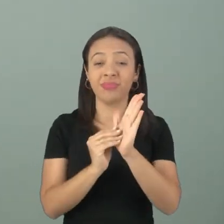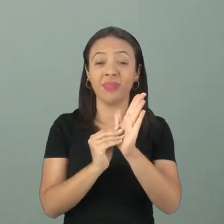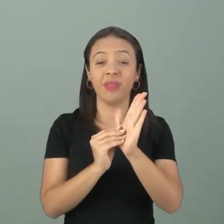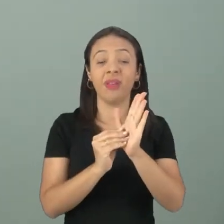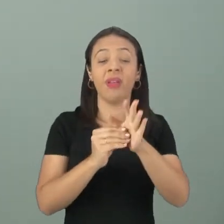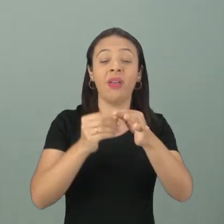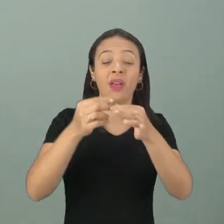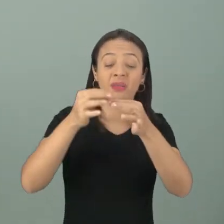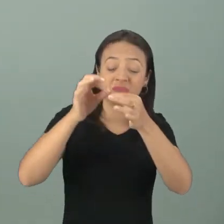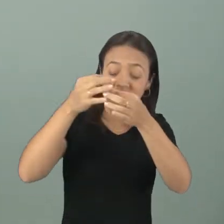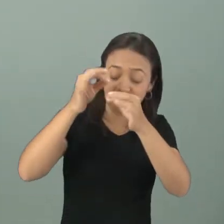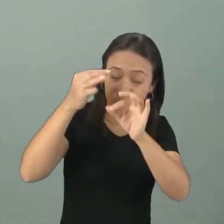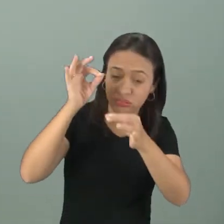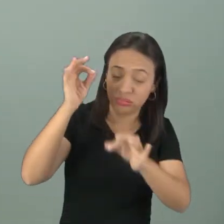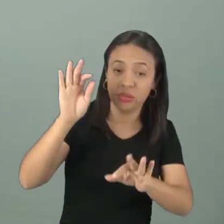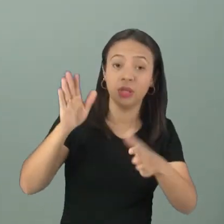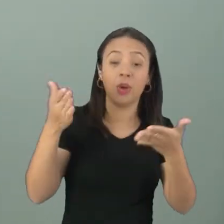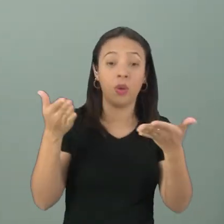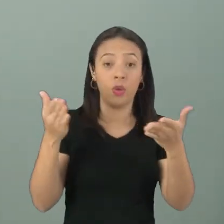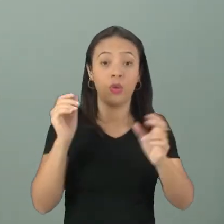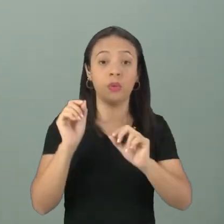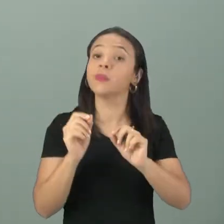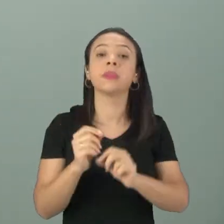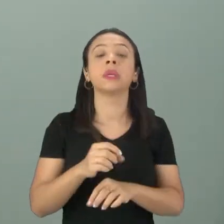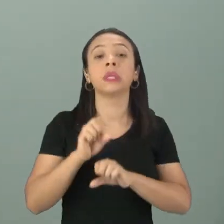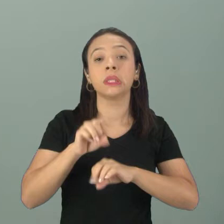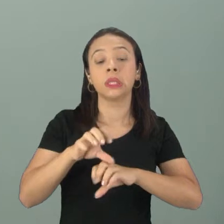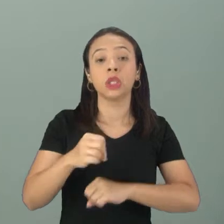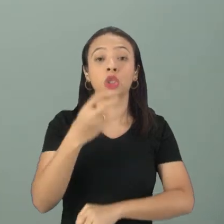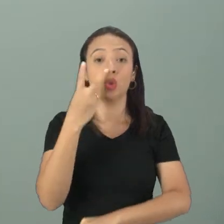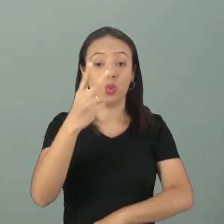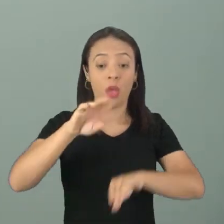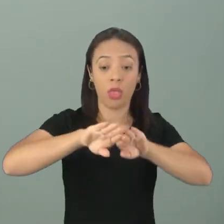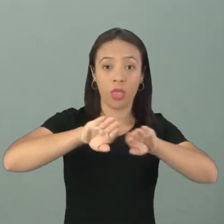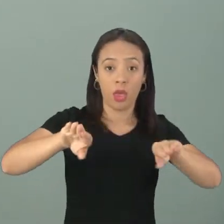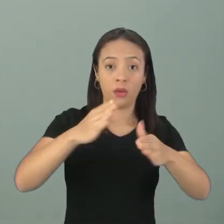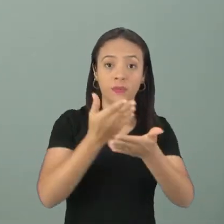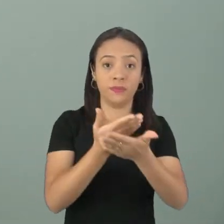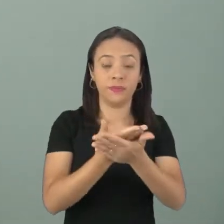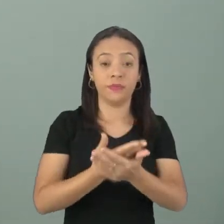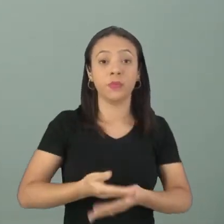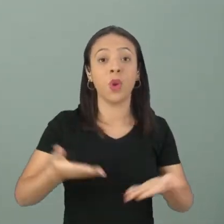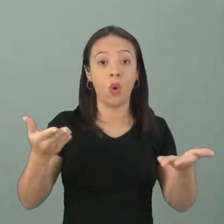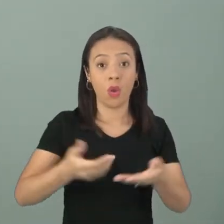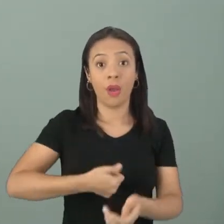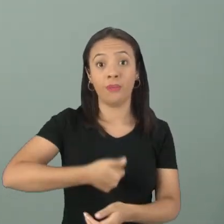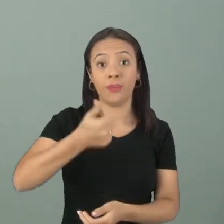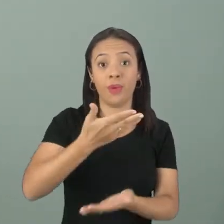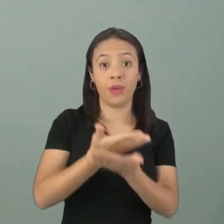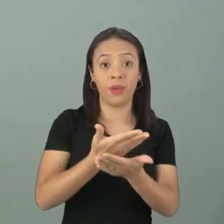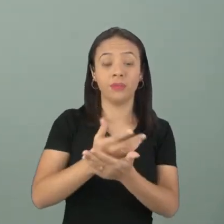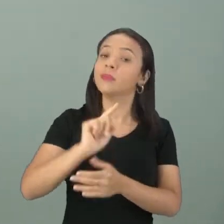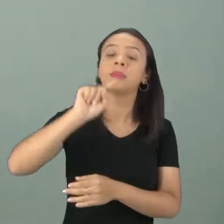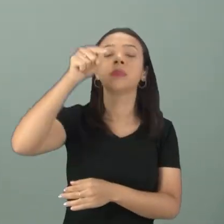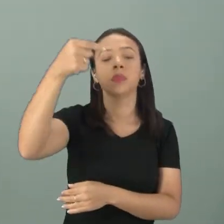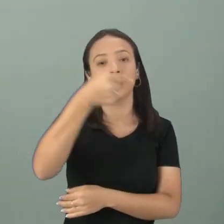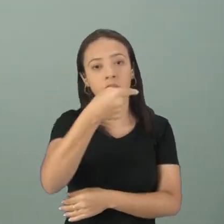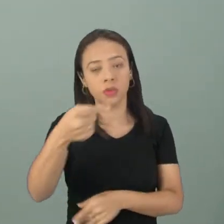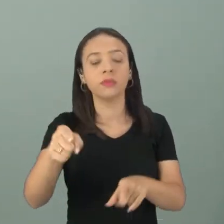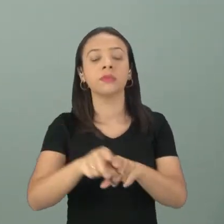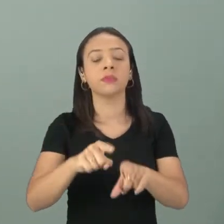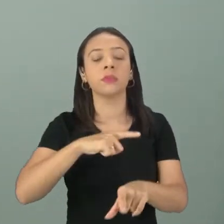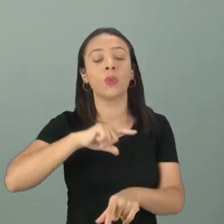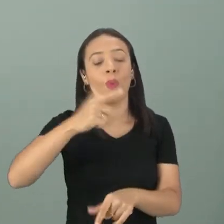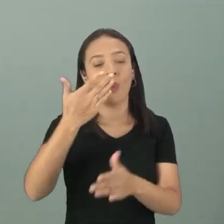então nós vamos dividir em duas aulas. Essa é a primeira aula, semana que vem vai ter outra aula também sobre o